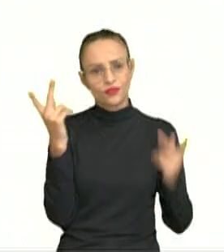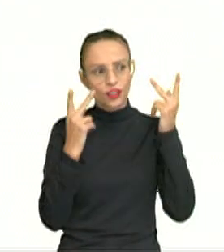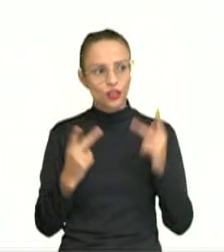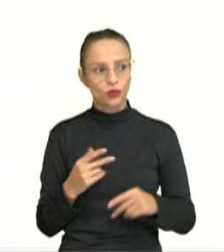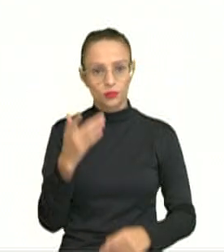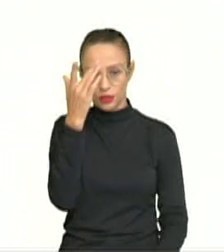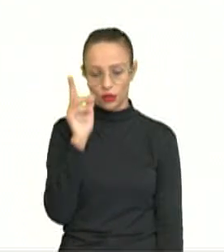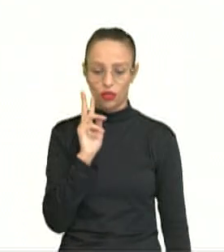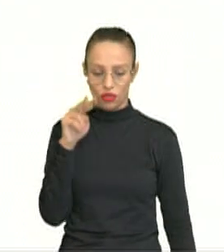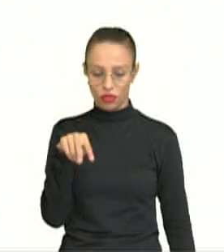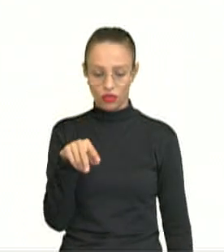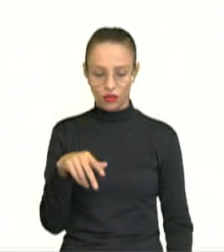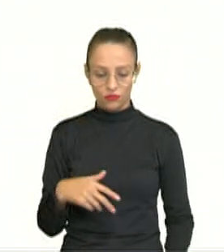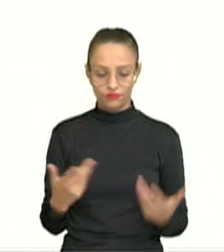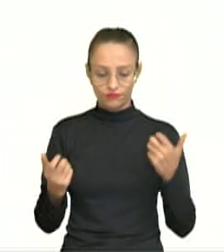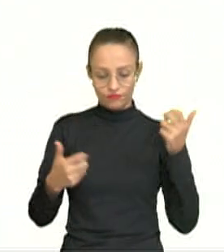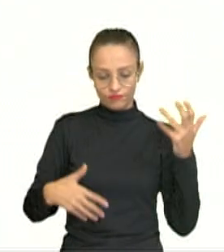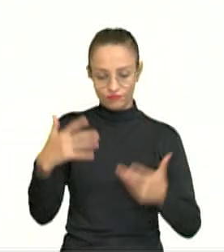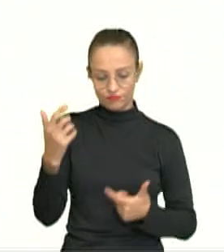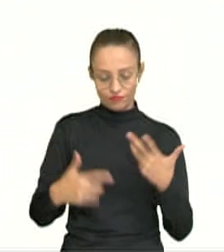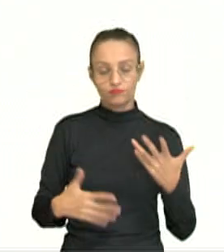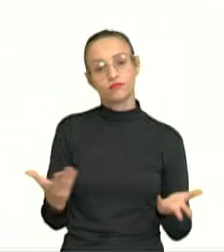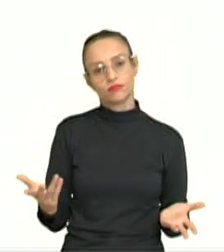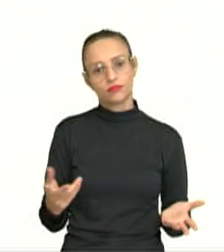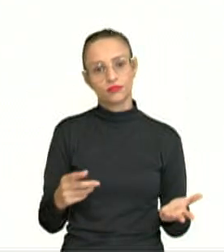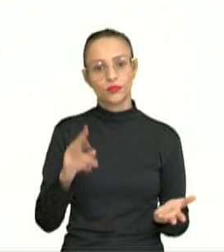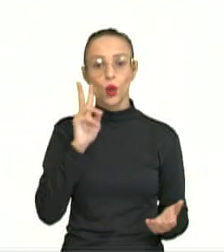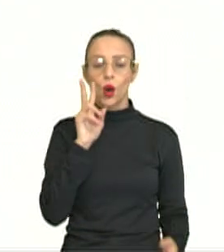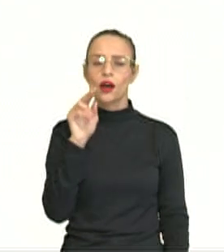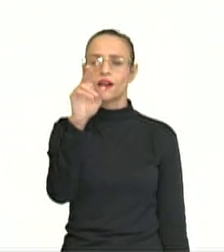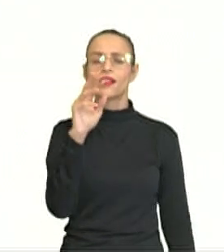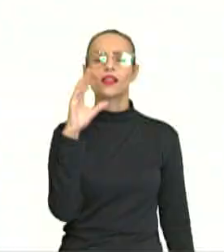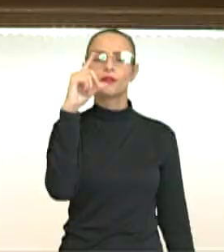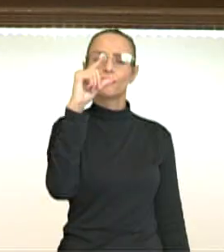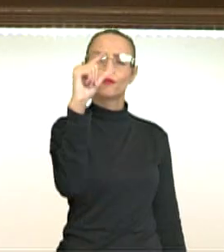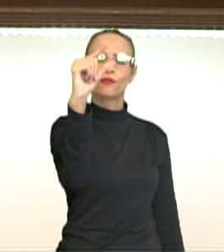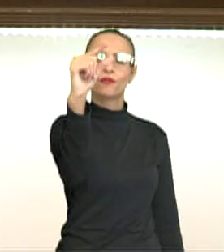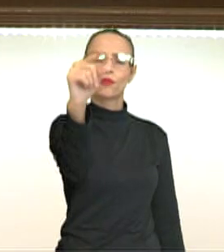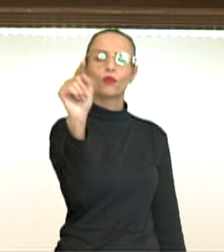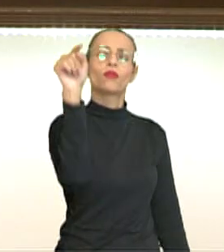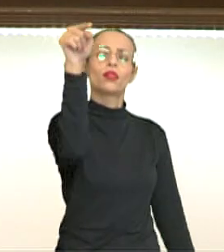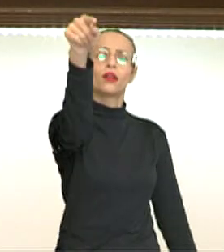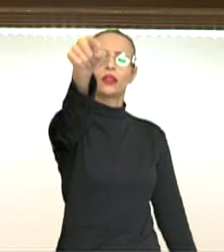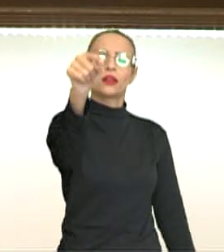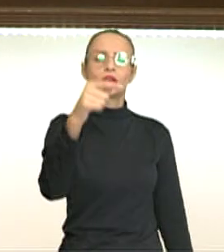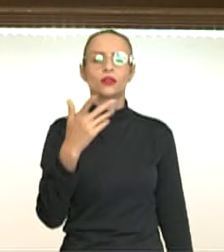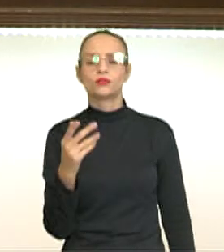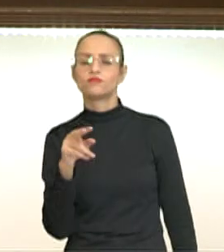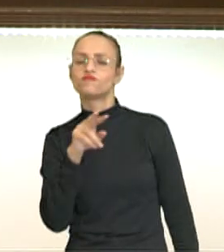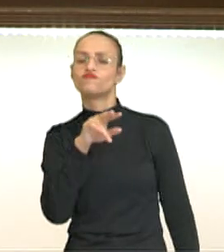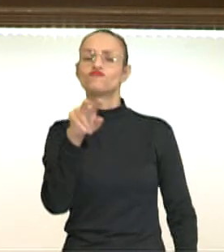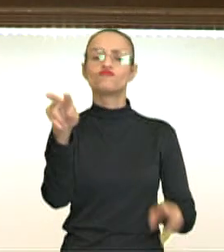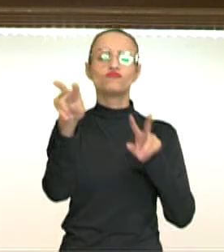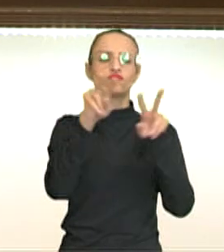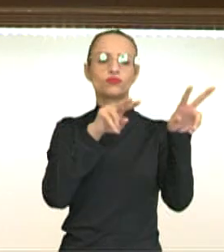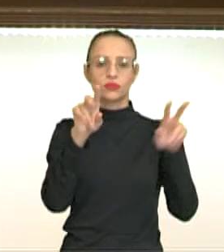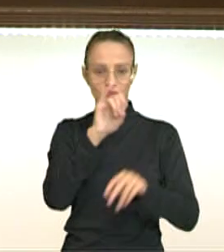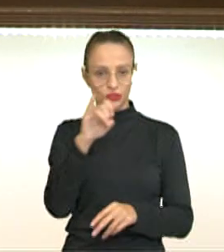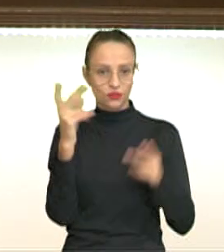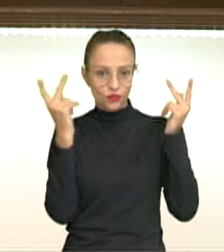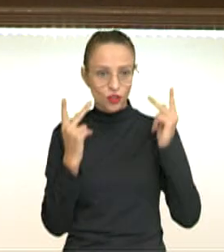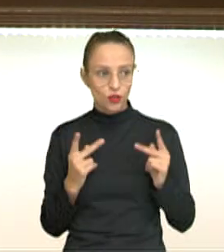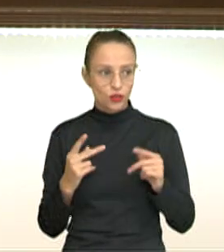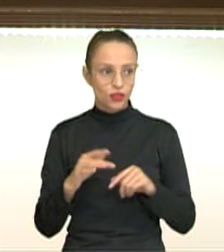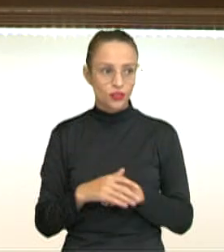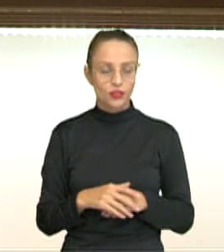para baixo. Uma dica que eu dou para você é olhar lá no fundo, olhar no fundo da sala, olhar meio por cima das pessoas, se você tem vergonha, claro